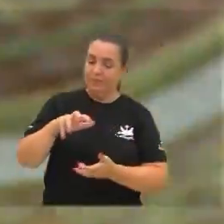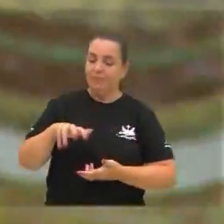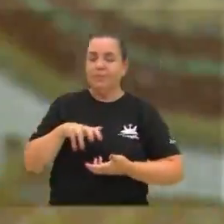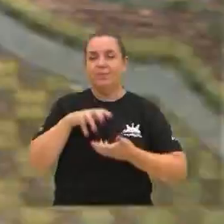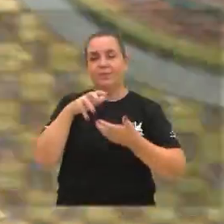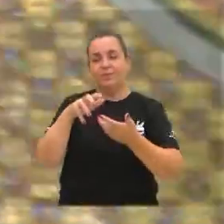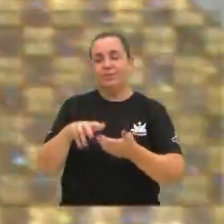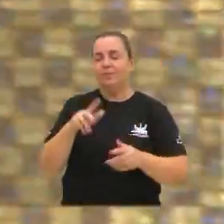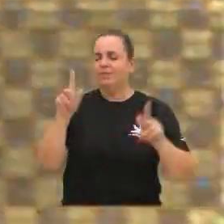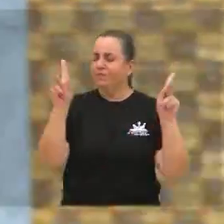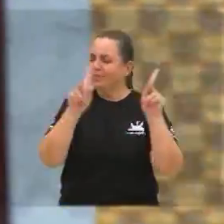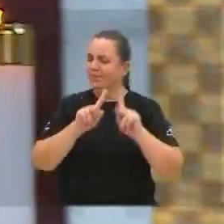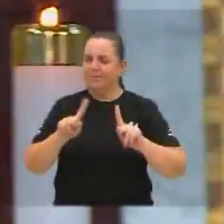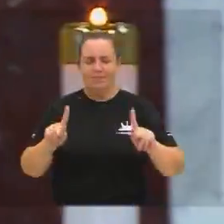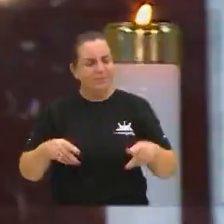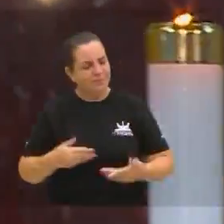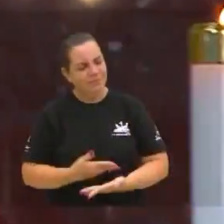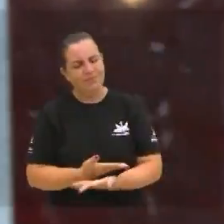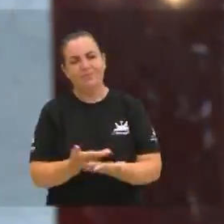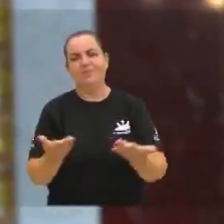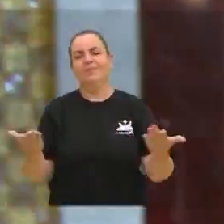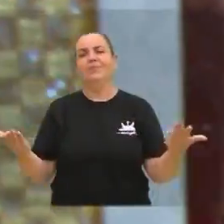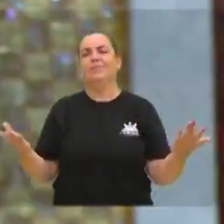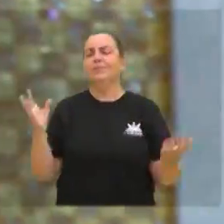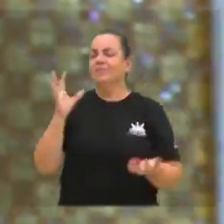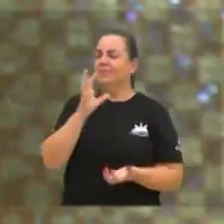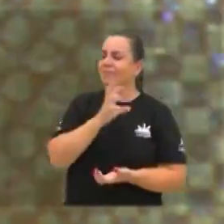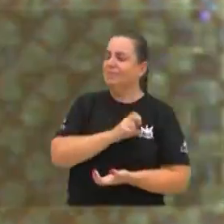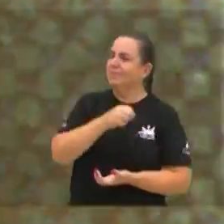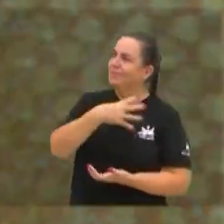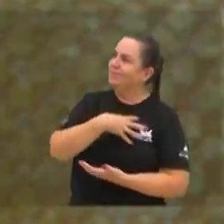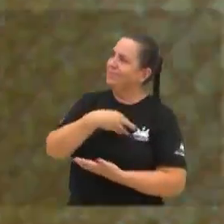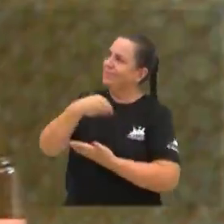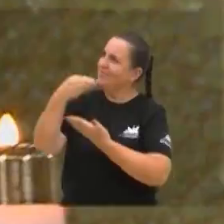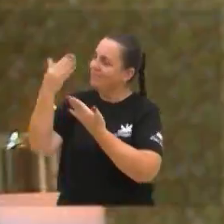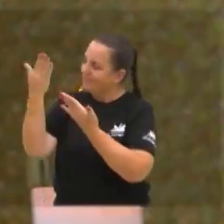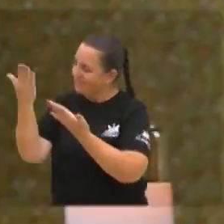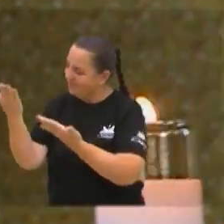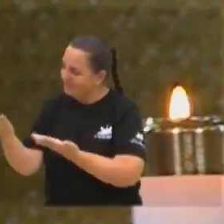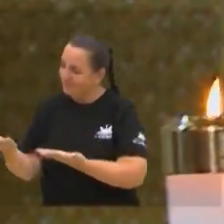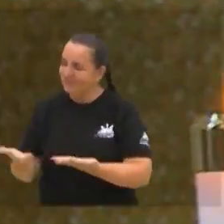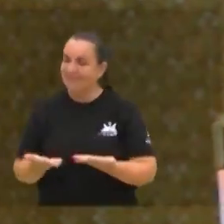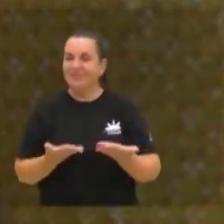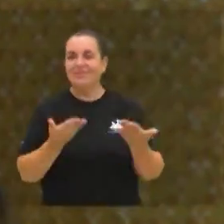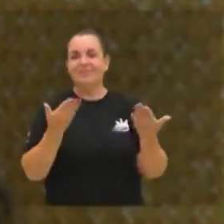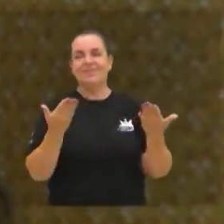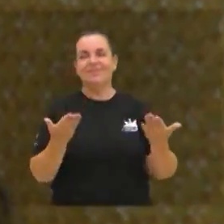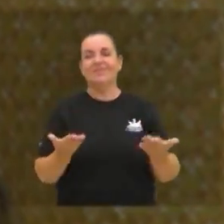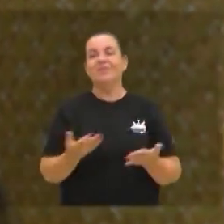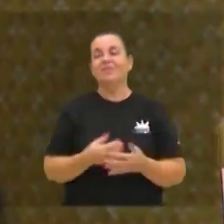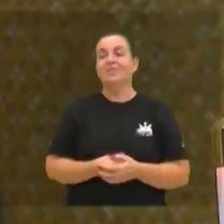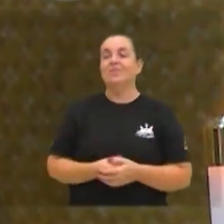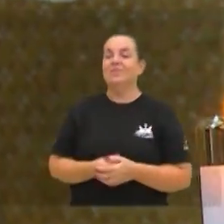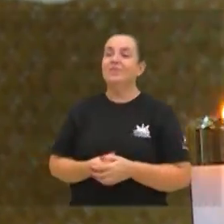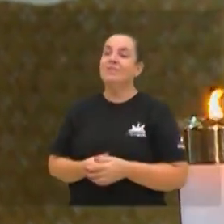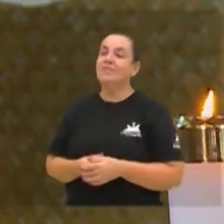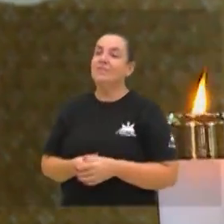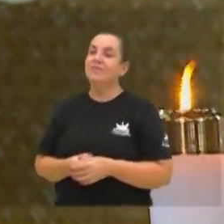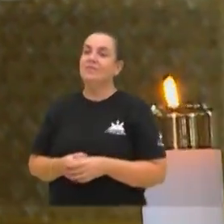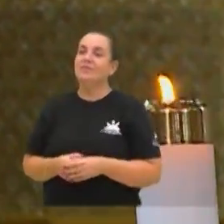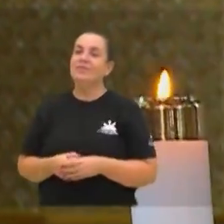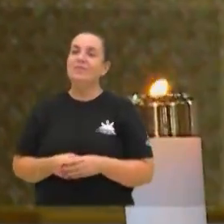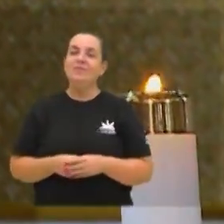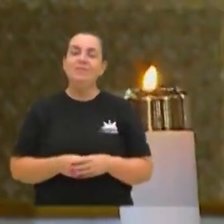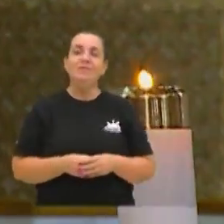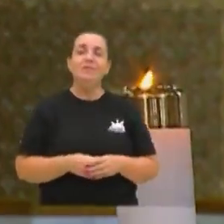na terra paz aos homens, bem amados filhos